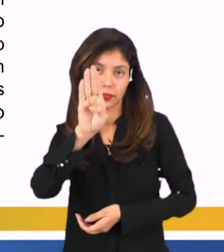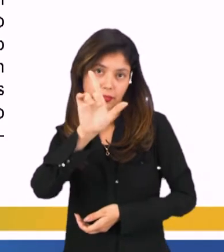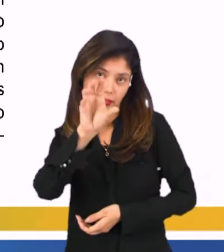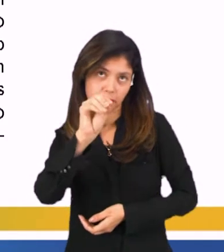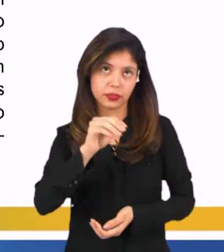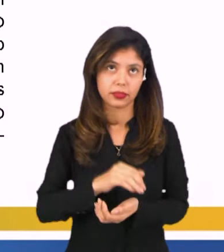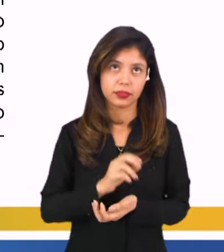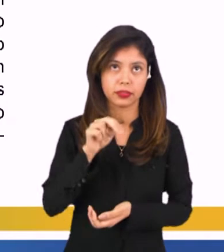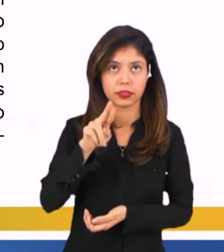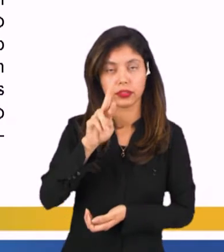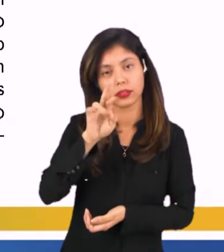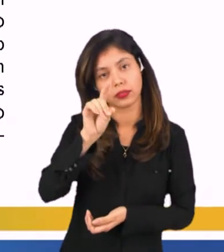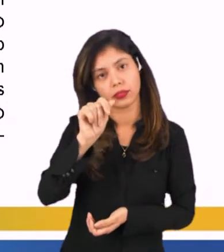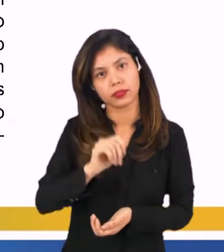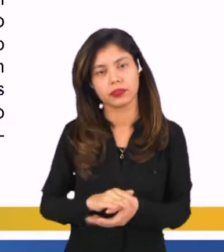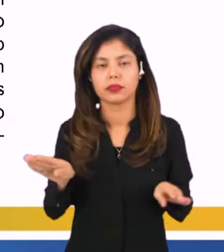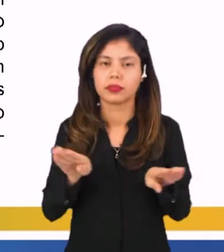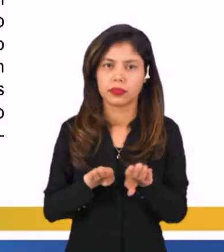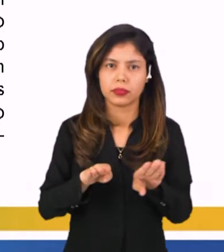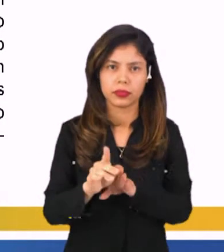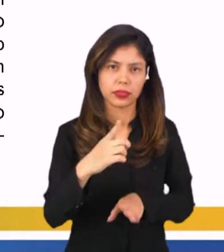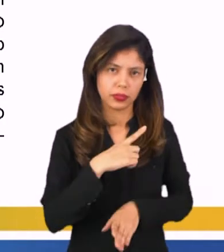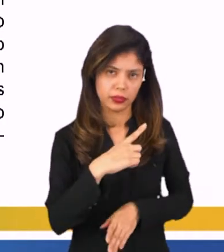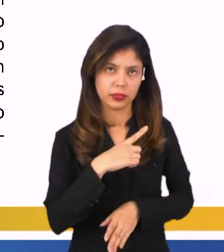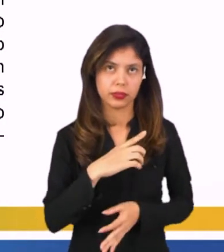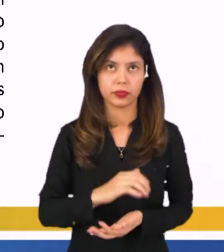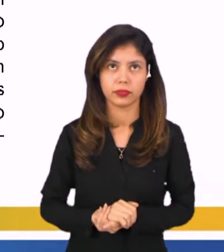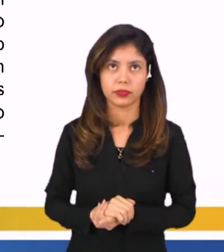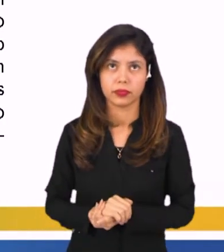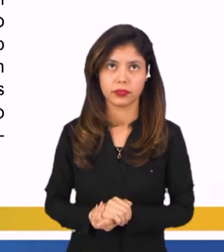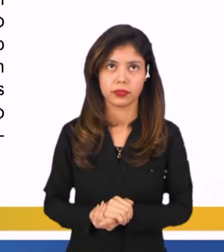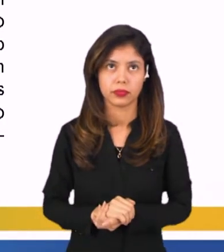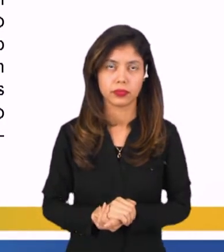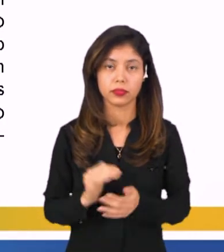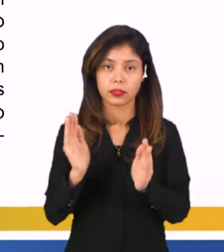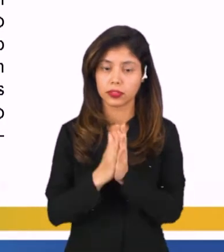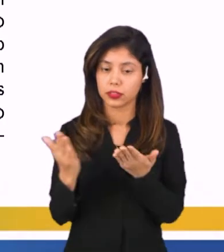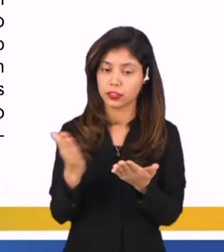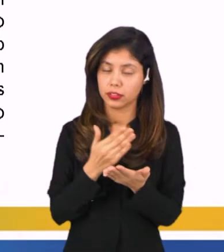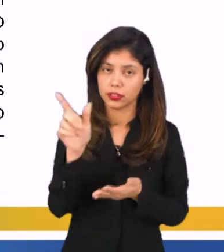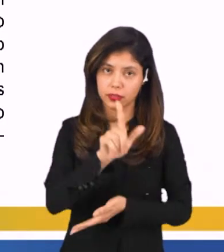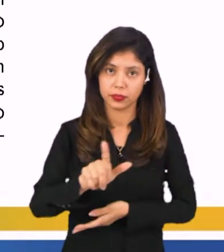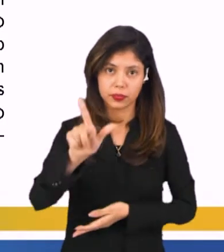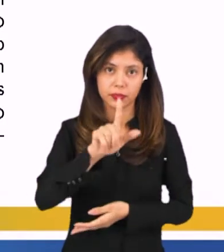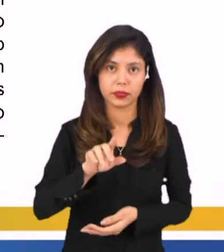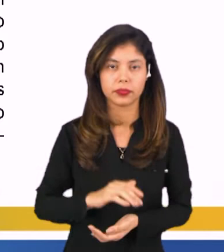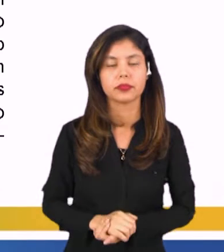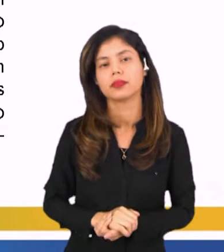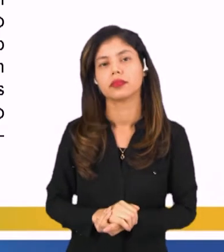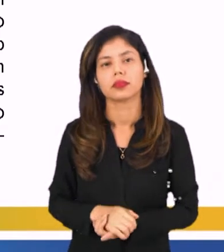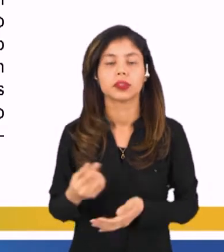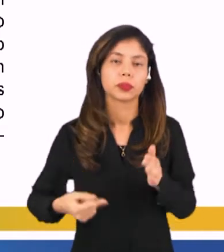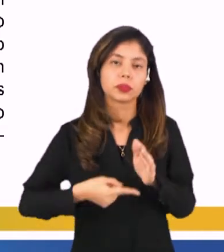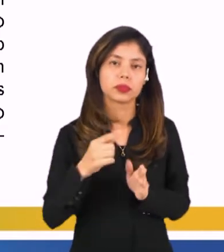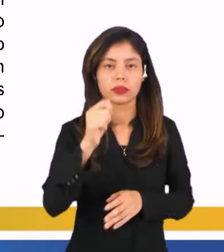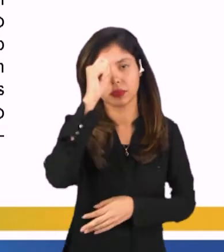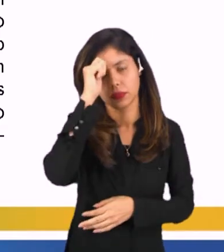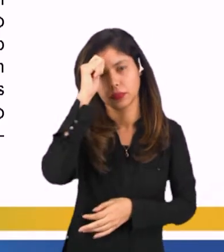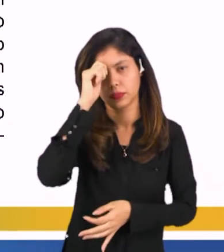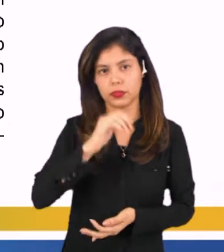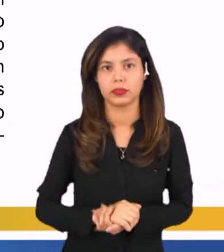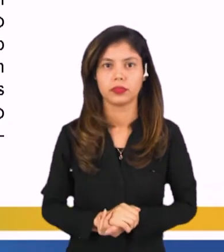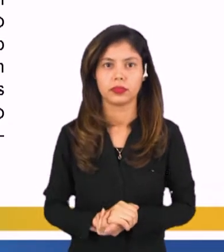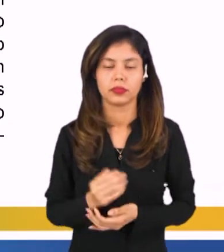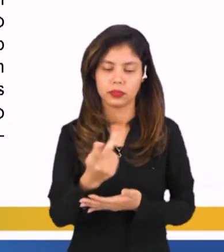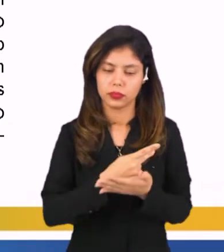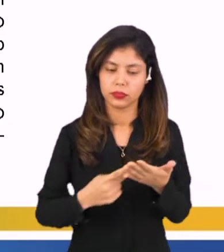tá? Ele também tem um Nobel de literatura, né? E é um dos autores